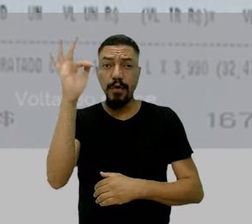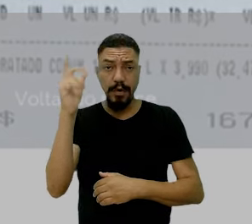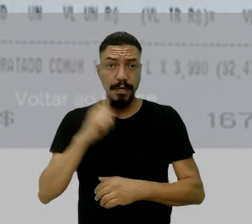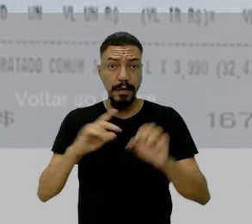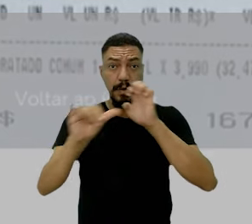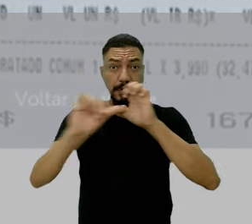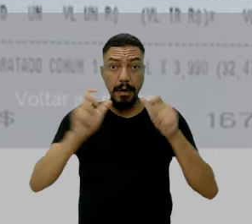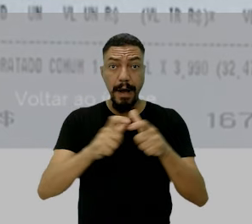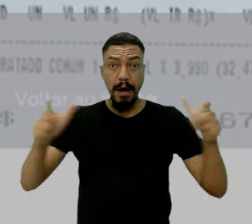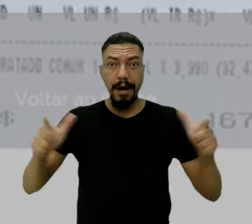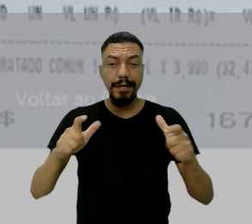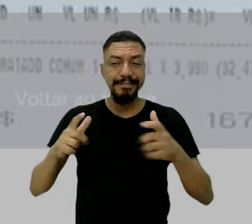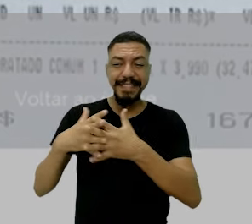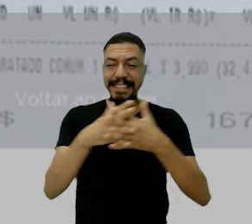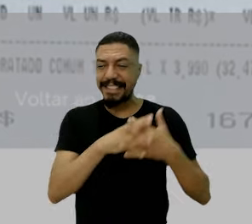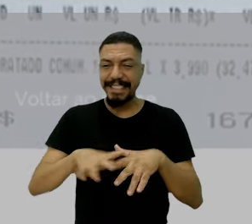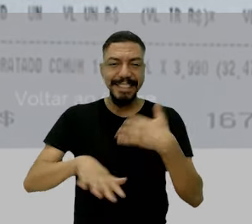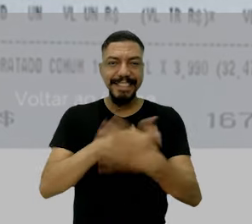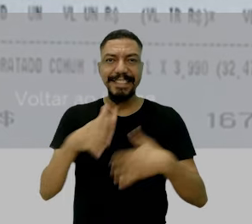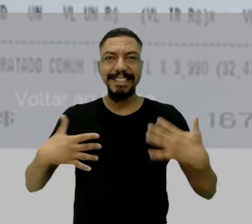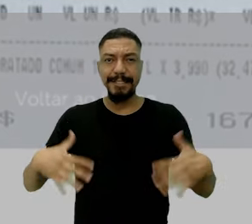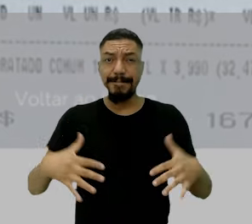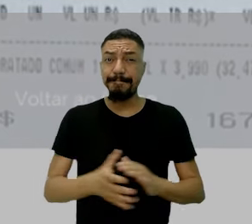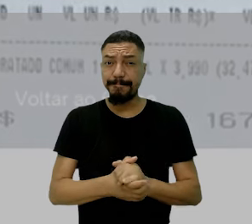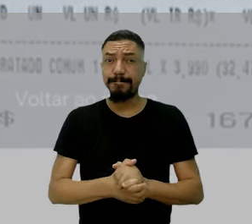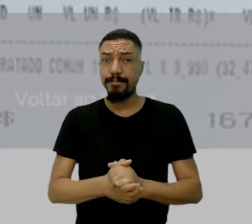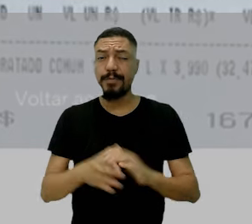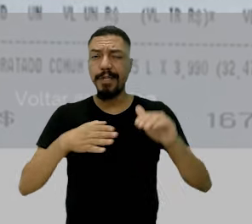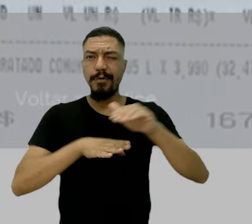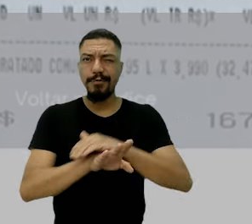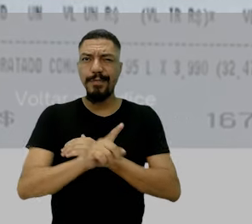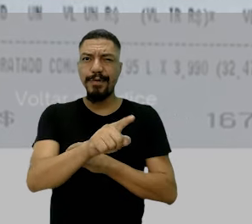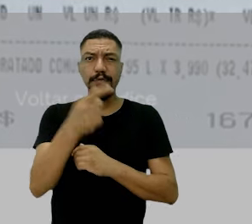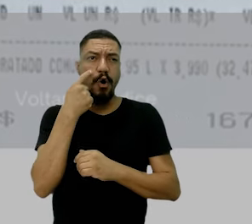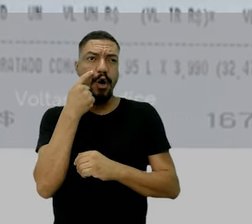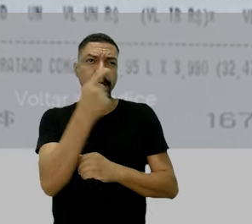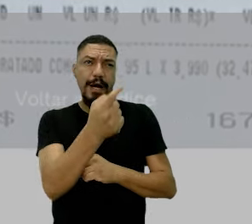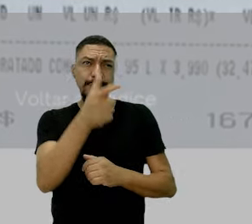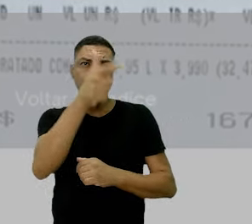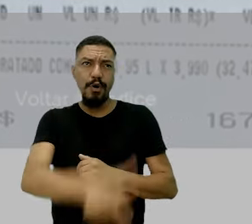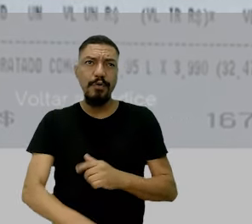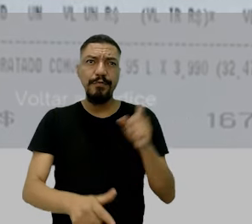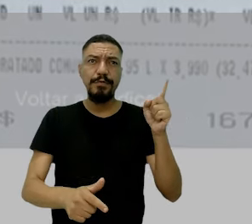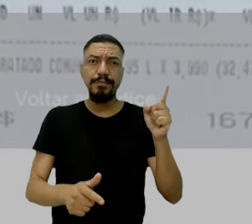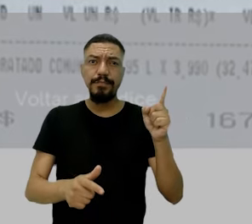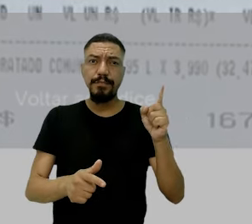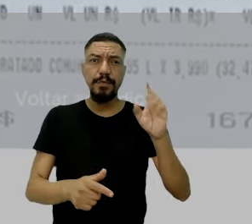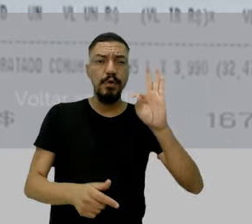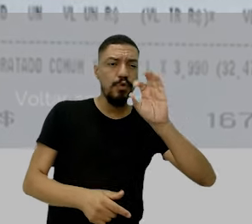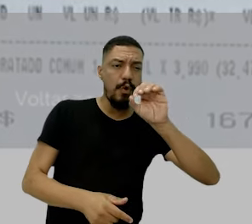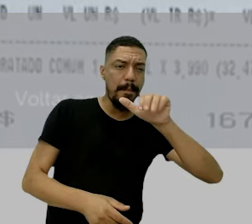não se embananem com isso. Então, já se acostumem a olhar de novo. Tomador,